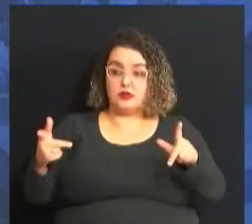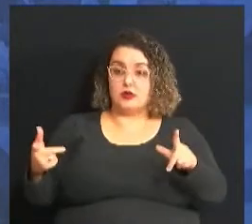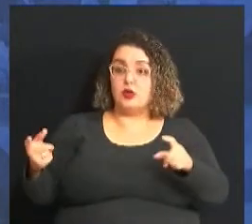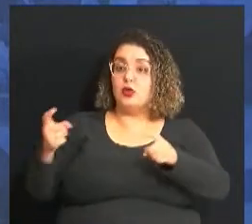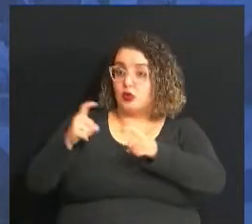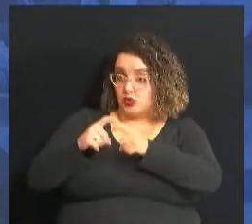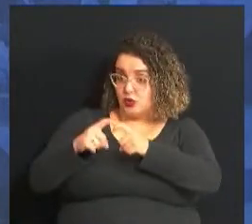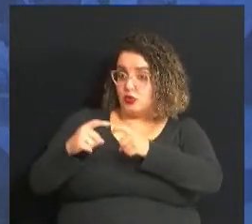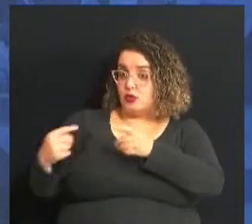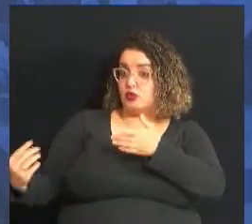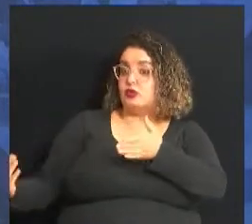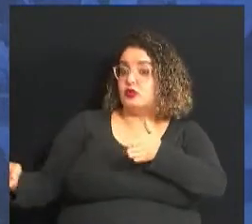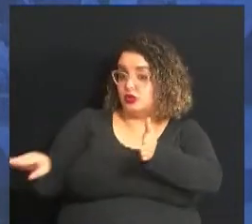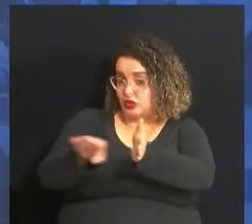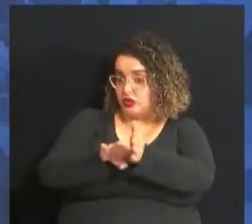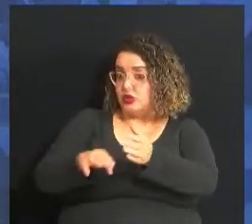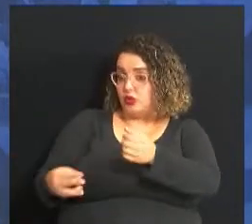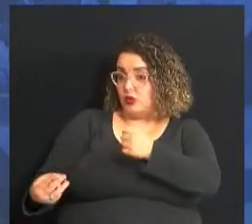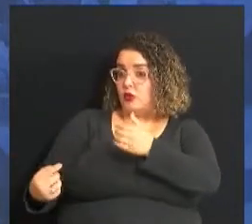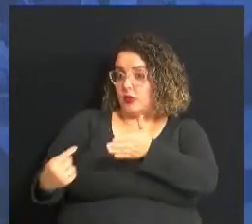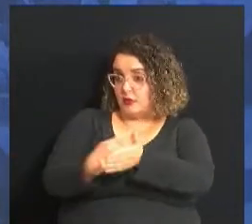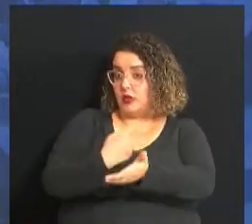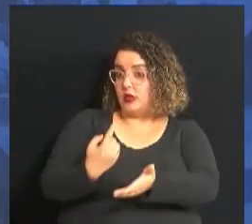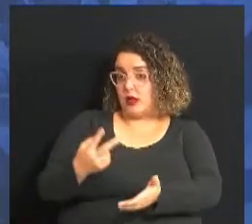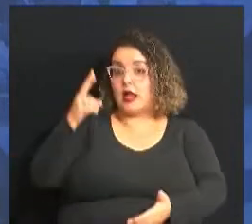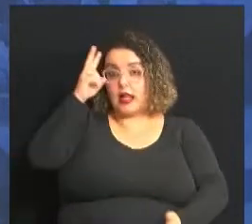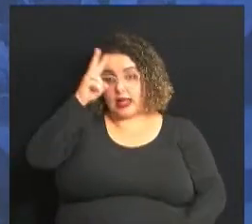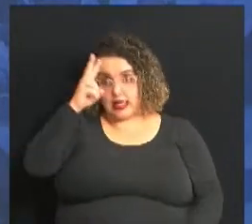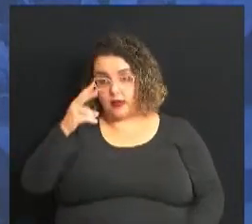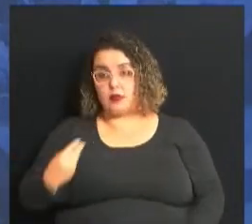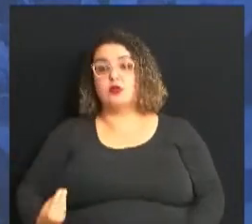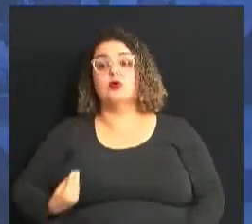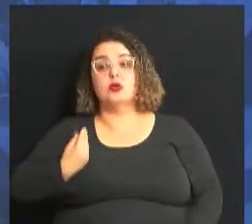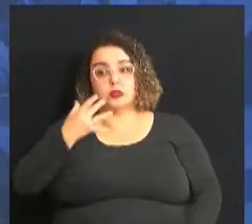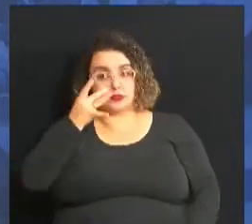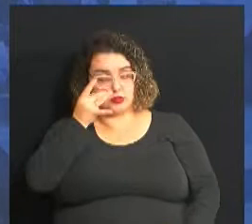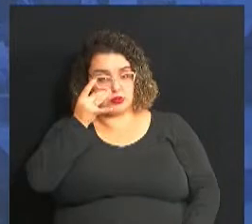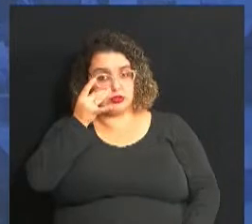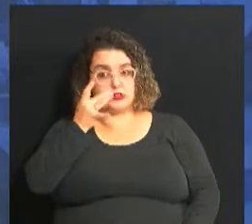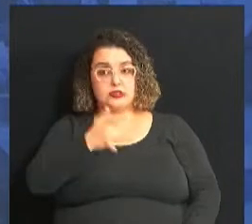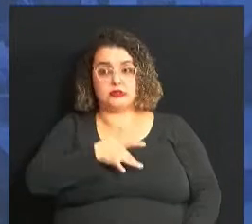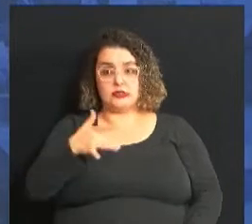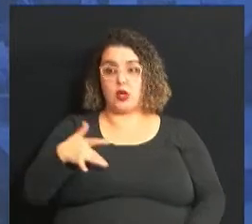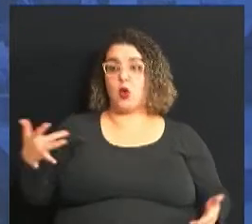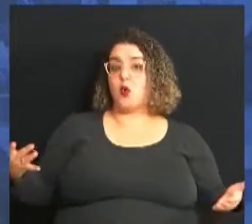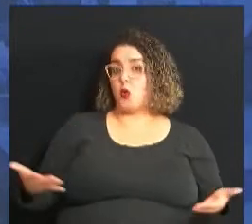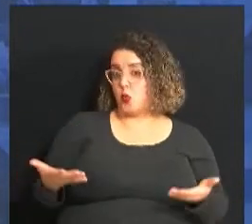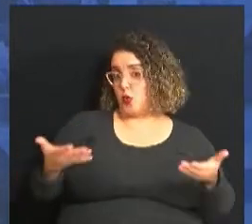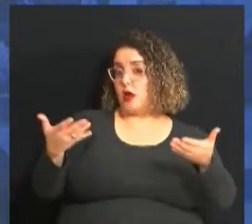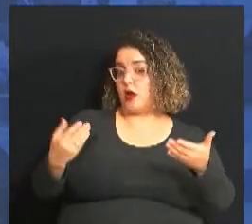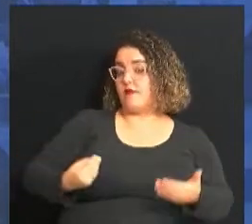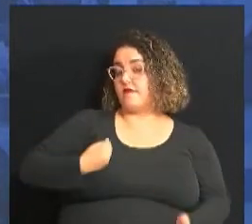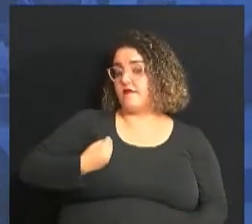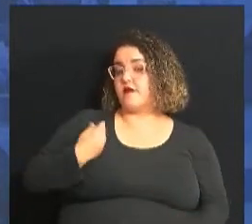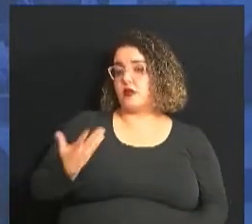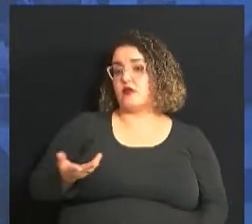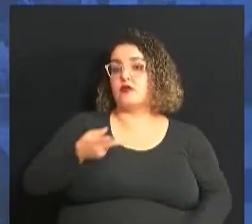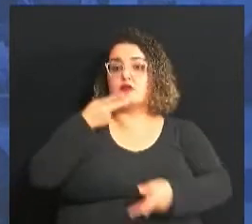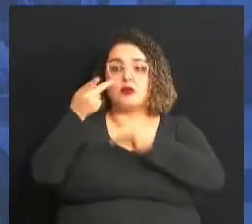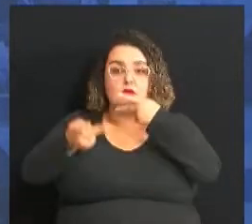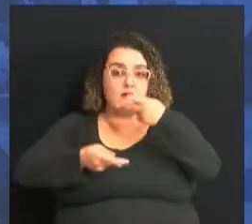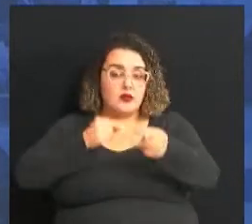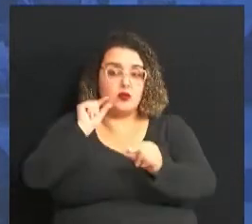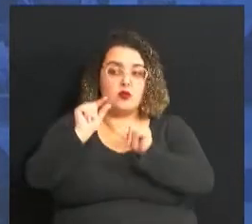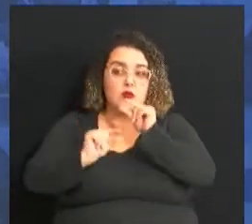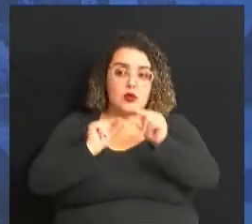nosso WhatsApp. Lembrando você de casa que a gente está ao vivo, Saúde é Vida de hoje, ao vivo, falando aí um pouquinho sobre a saúde